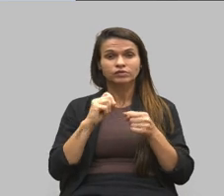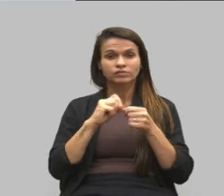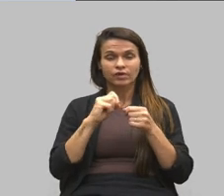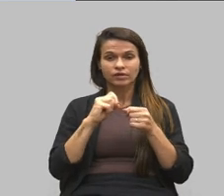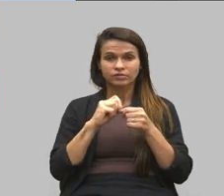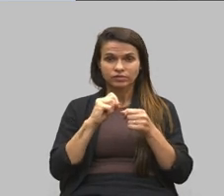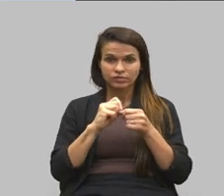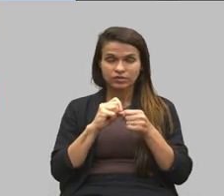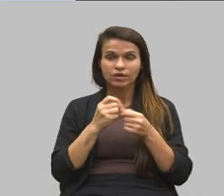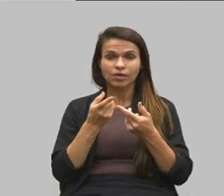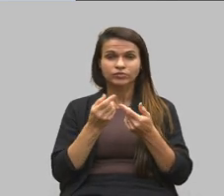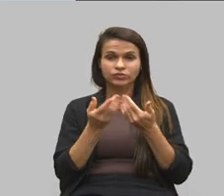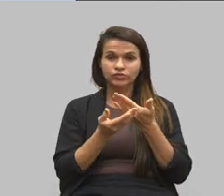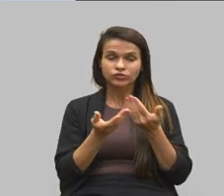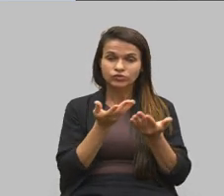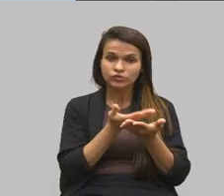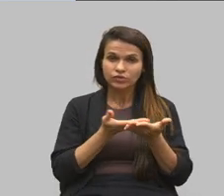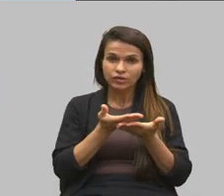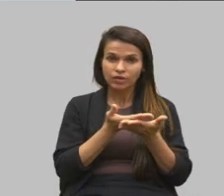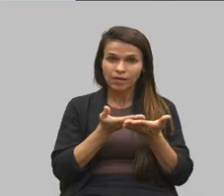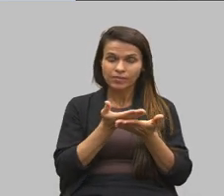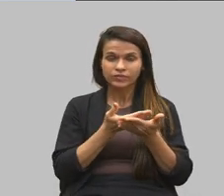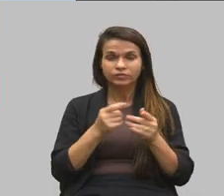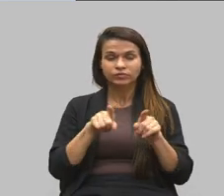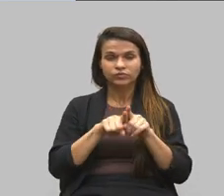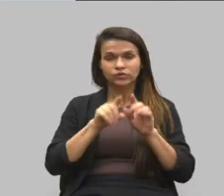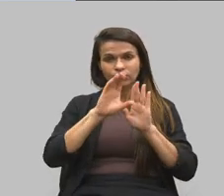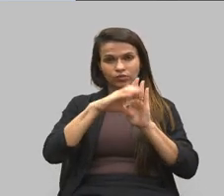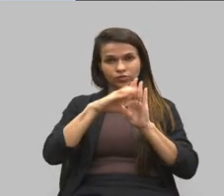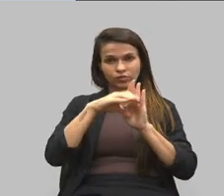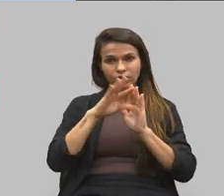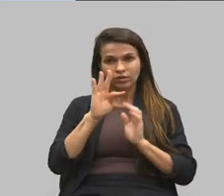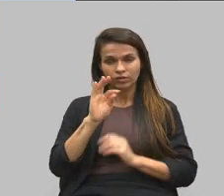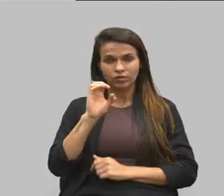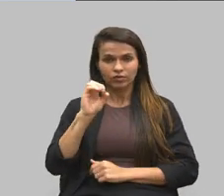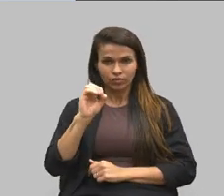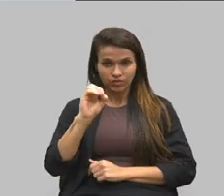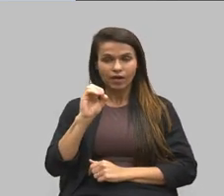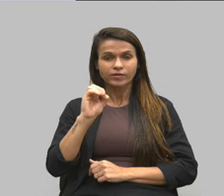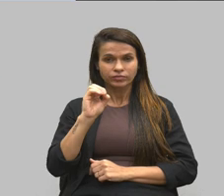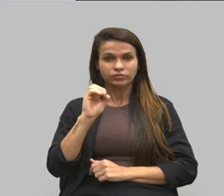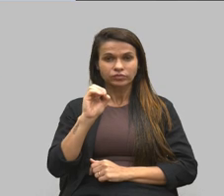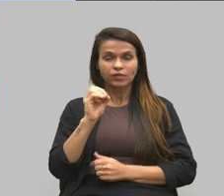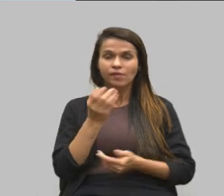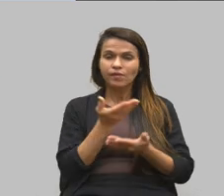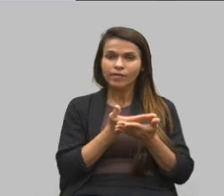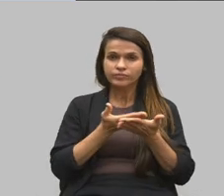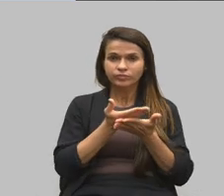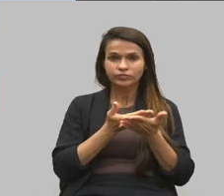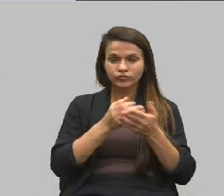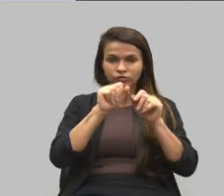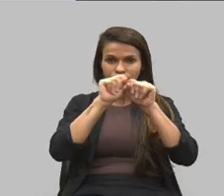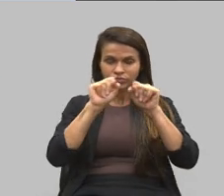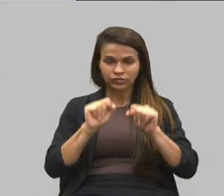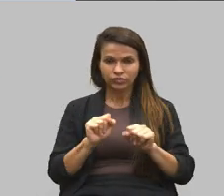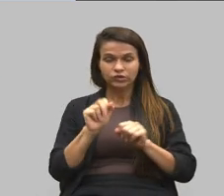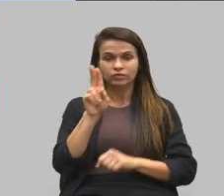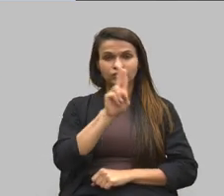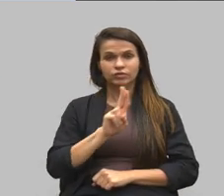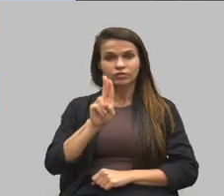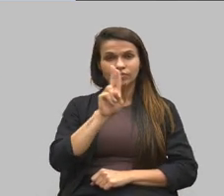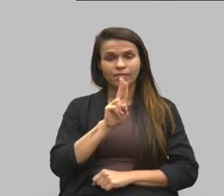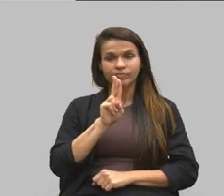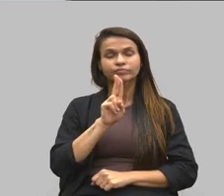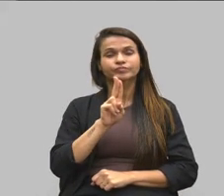em relação ao conceito da terapia ocupacional são intervenções sistematizadas e que utilizam das